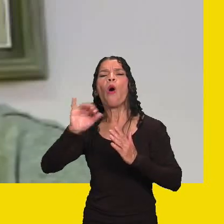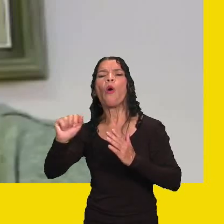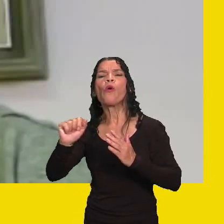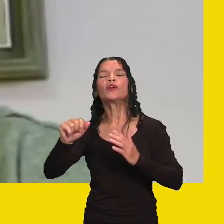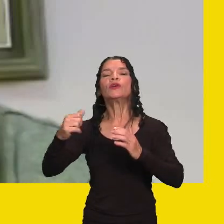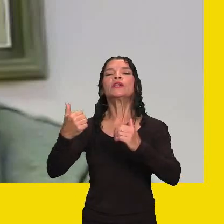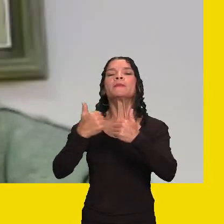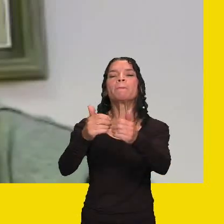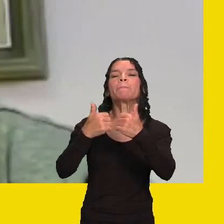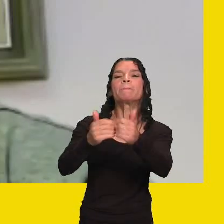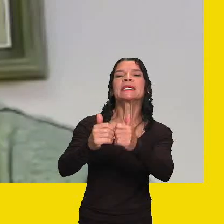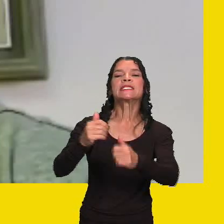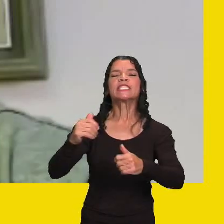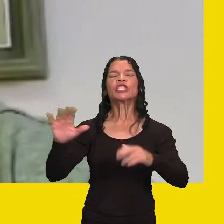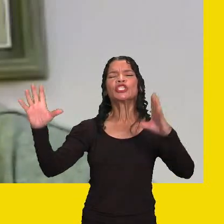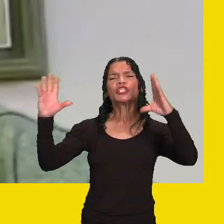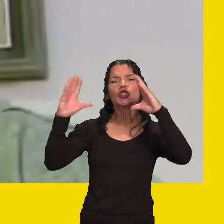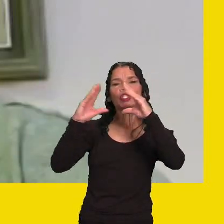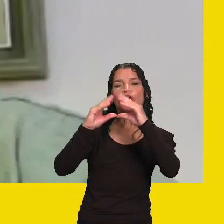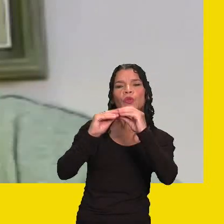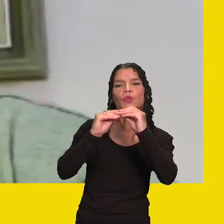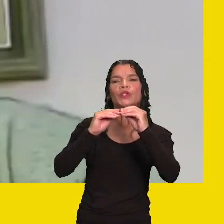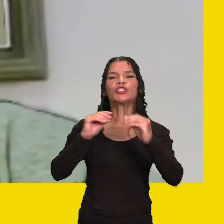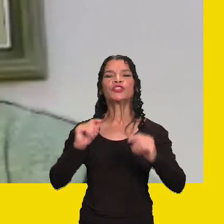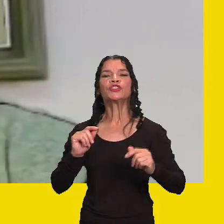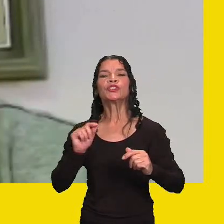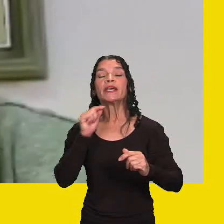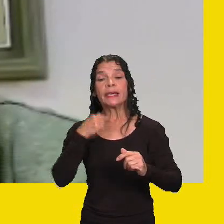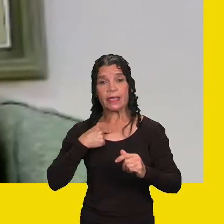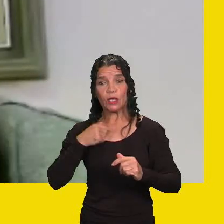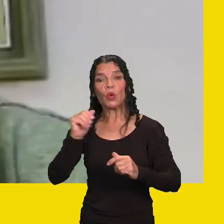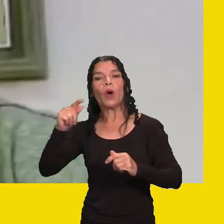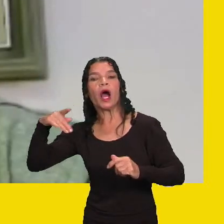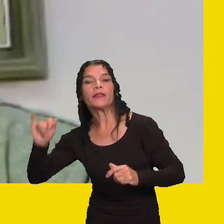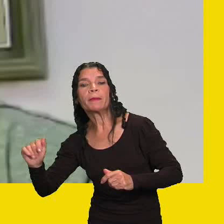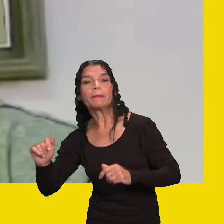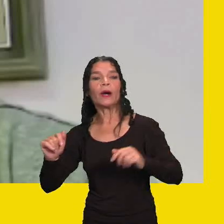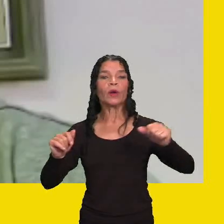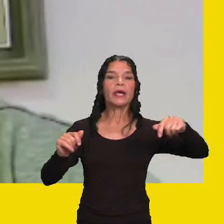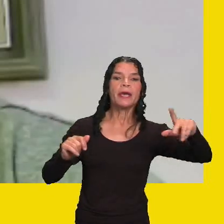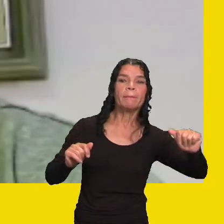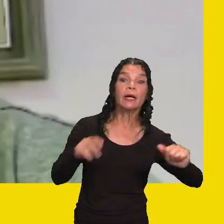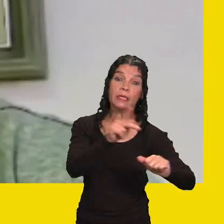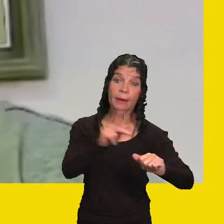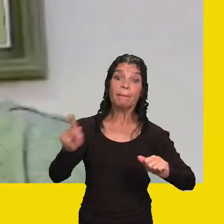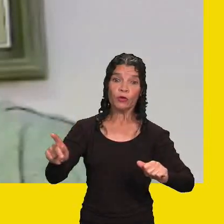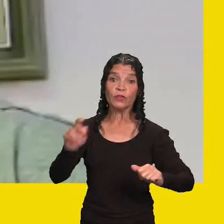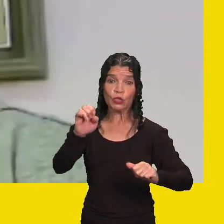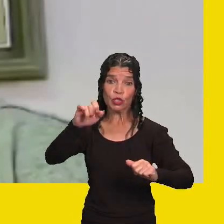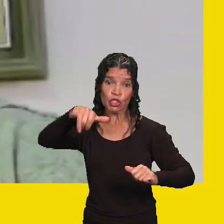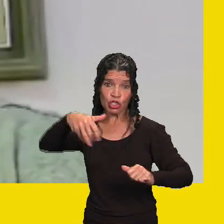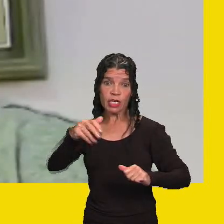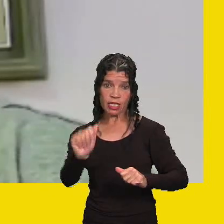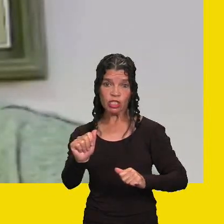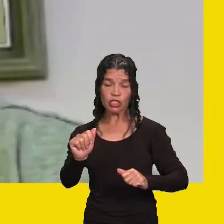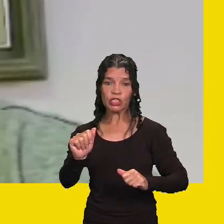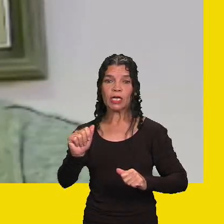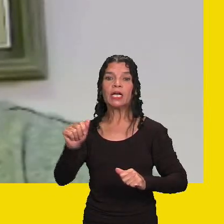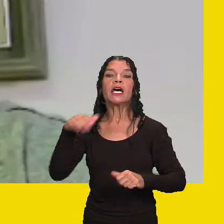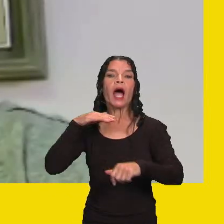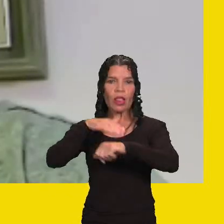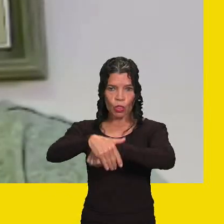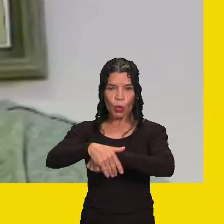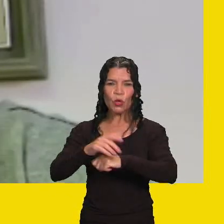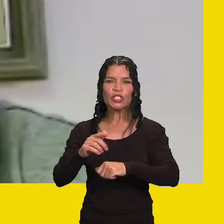Passageiros da Noite. Apesar de eu, a Ana Paula e a Amanda sermos professores de EJA, diurno,